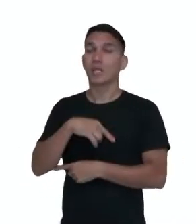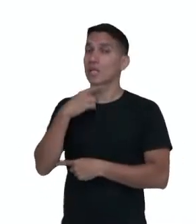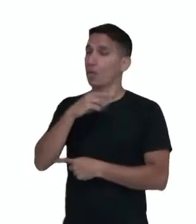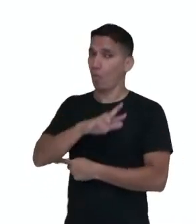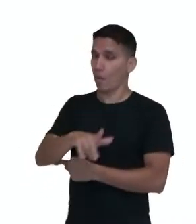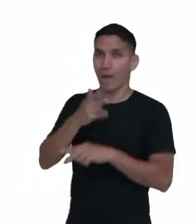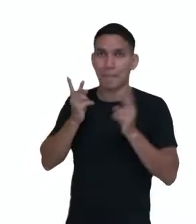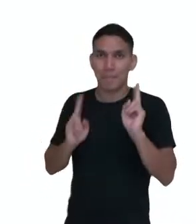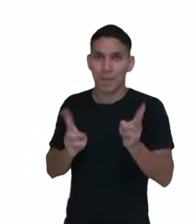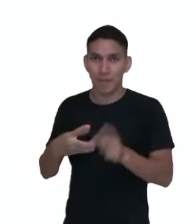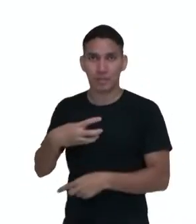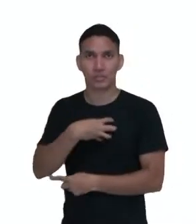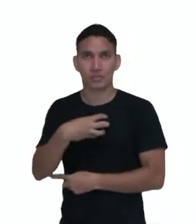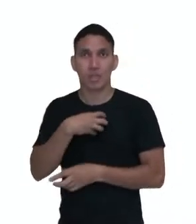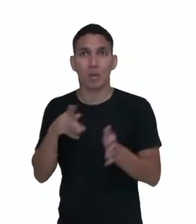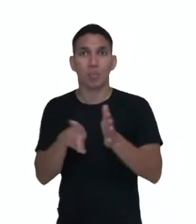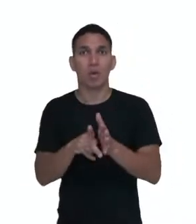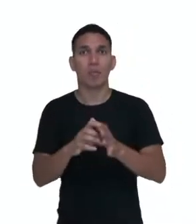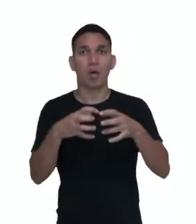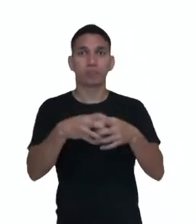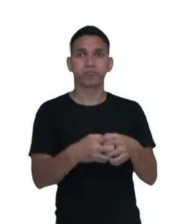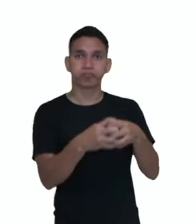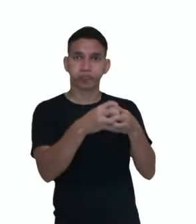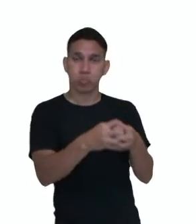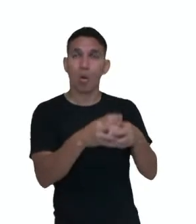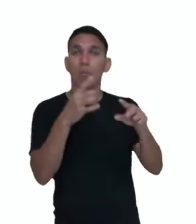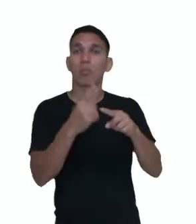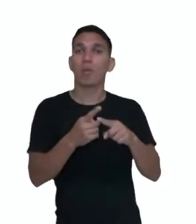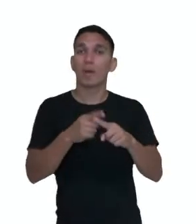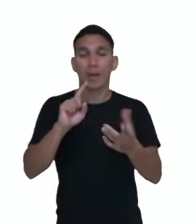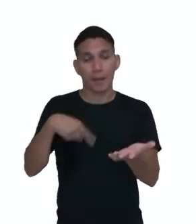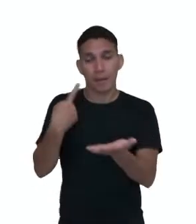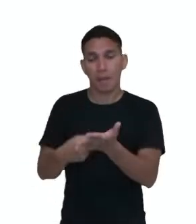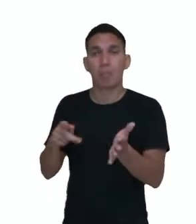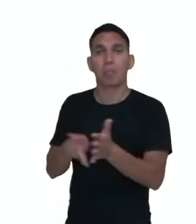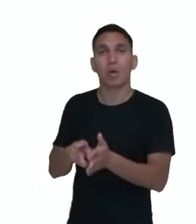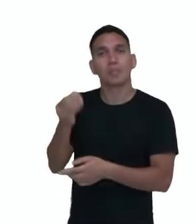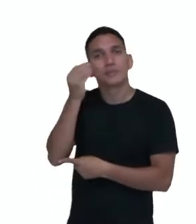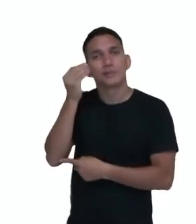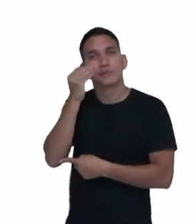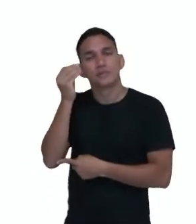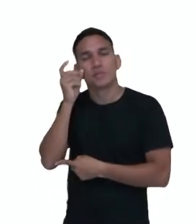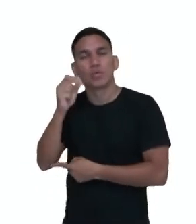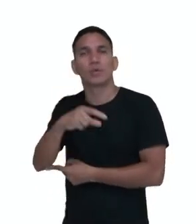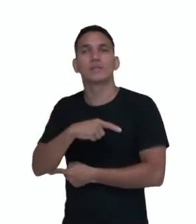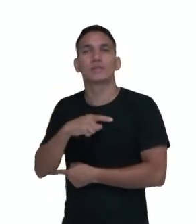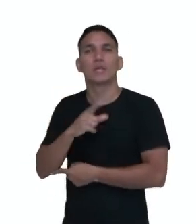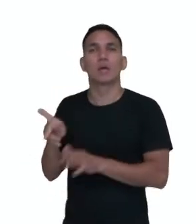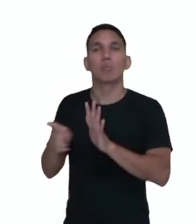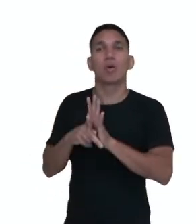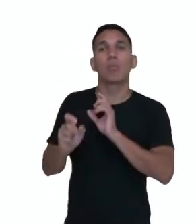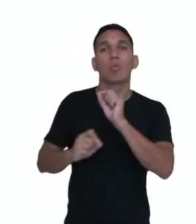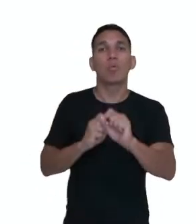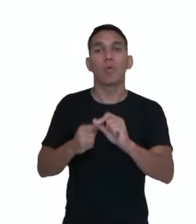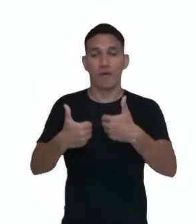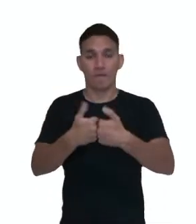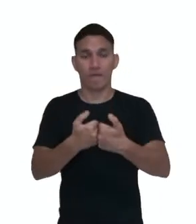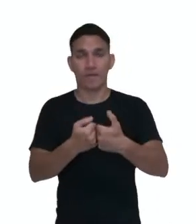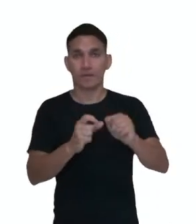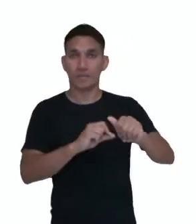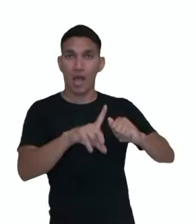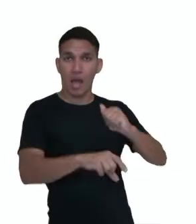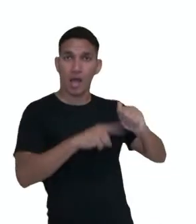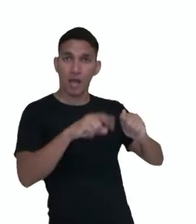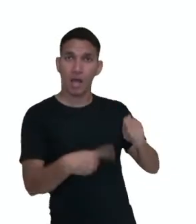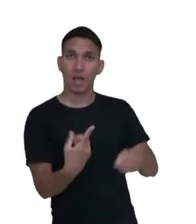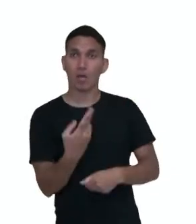mesma coisa que a massa atômica, pois é determinada experimentalmente e constituída por uma propriedade física do átomo, sendo a